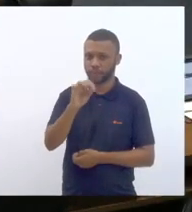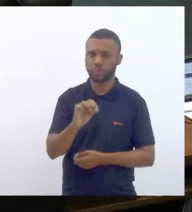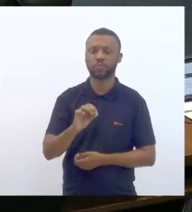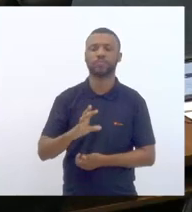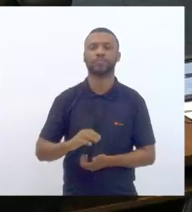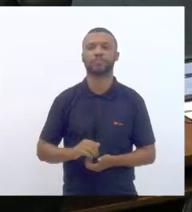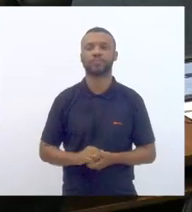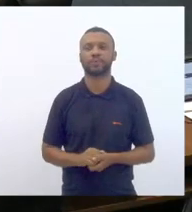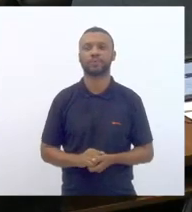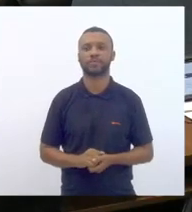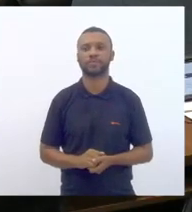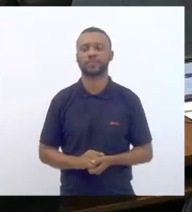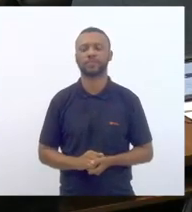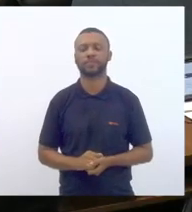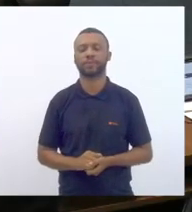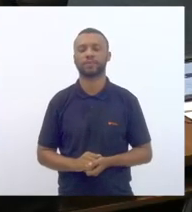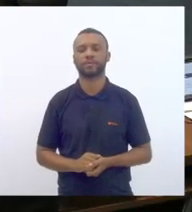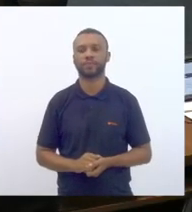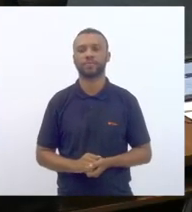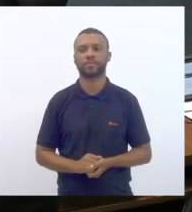Tava aí.